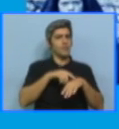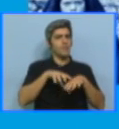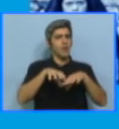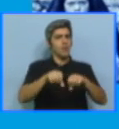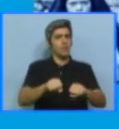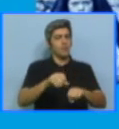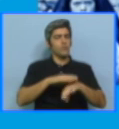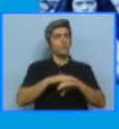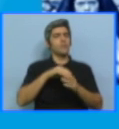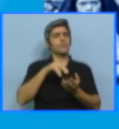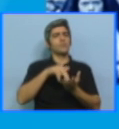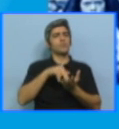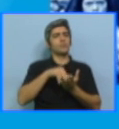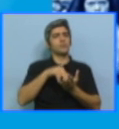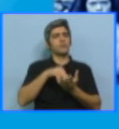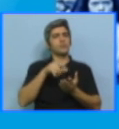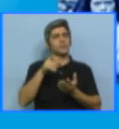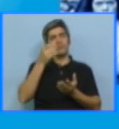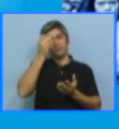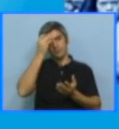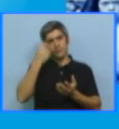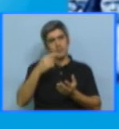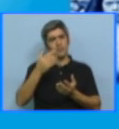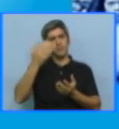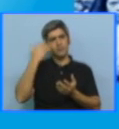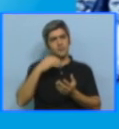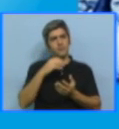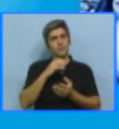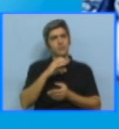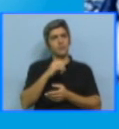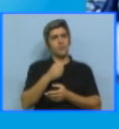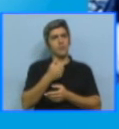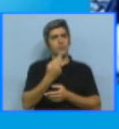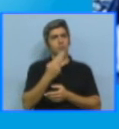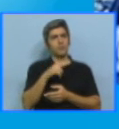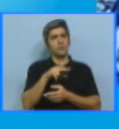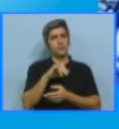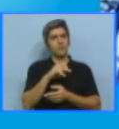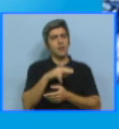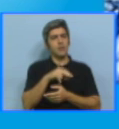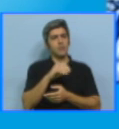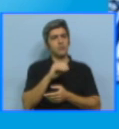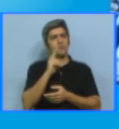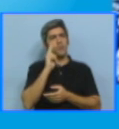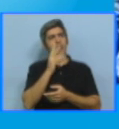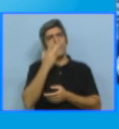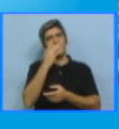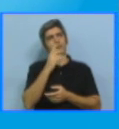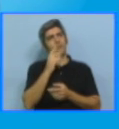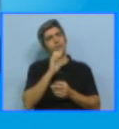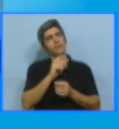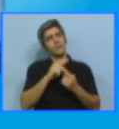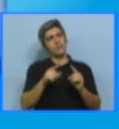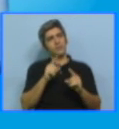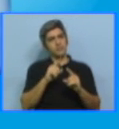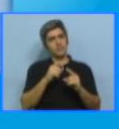Pelo posicionamento que se tinha, que os comunianos tinham a olhar para a África de uma maneira diferente. Naturalmente, não